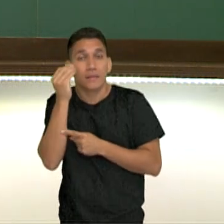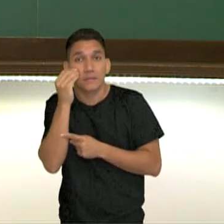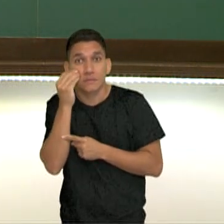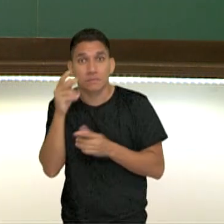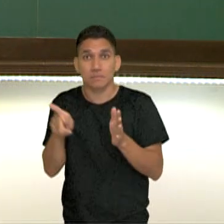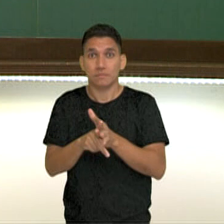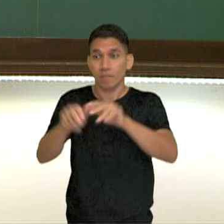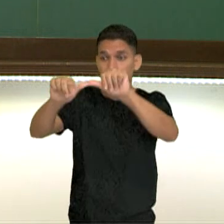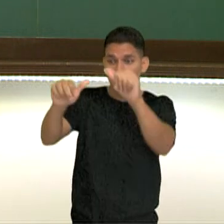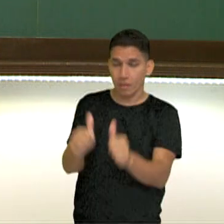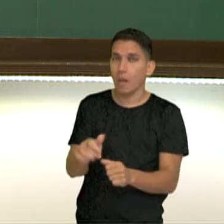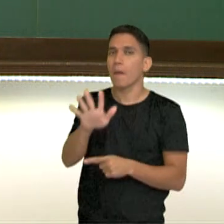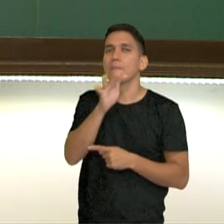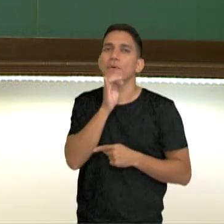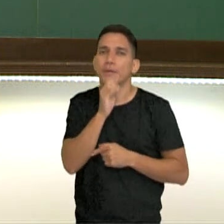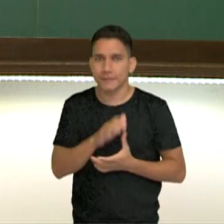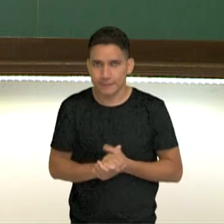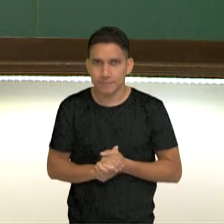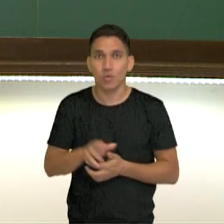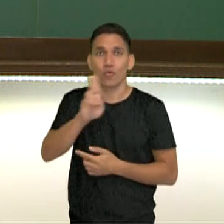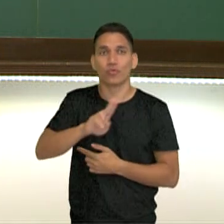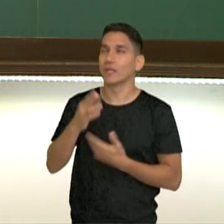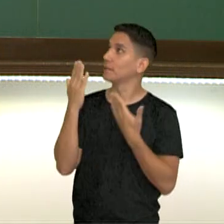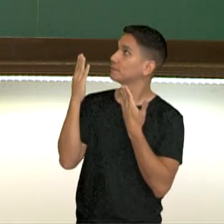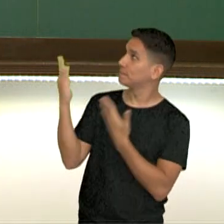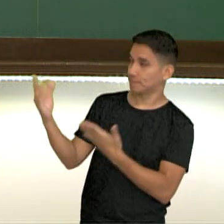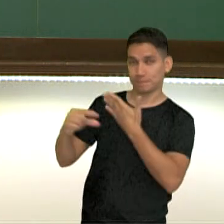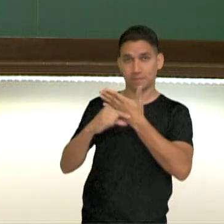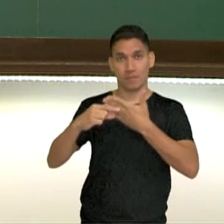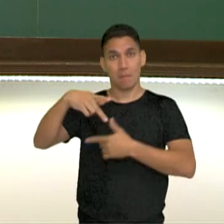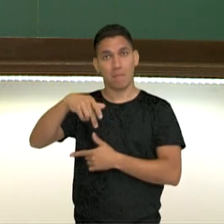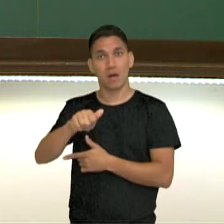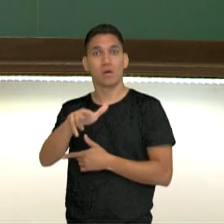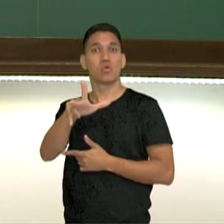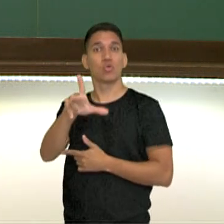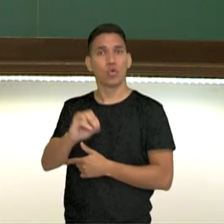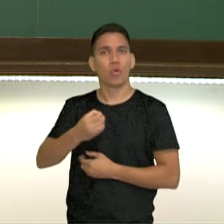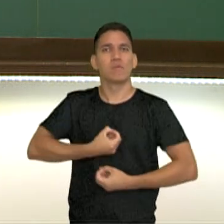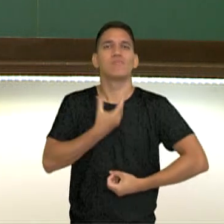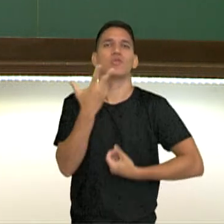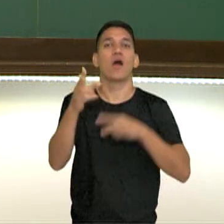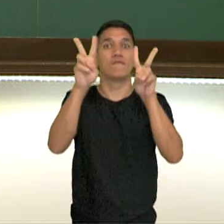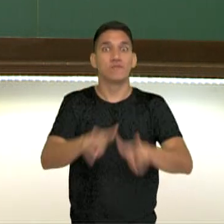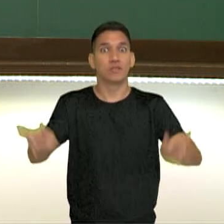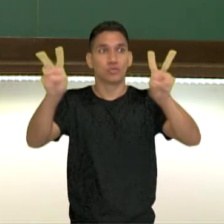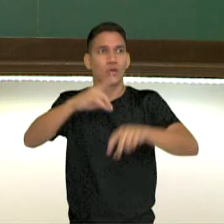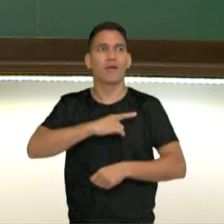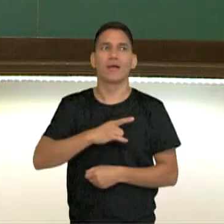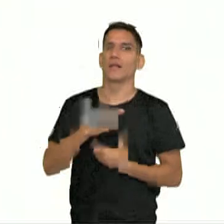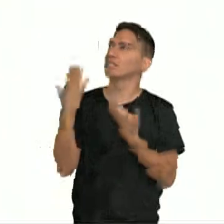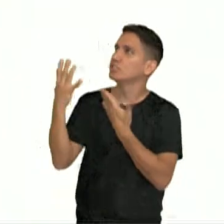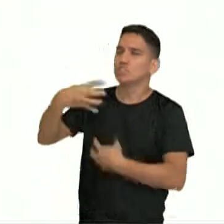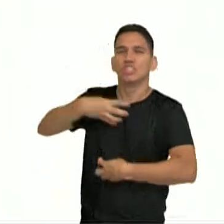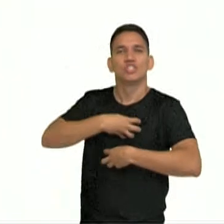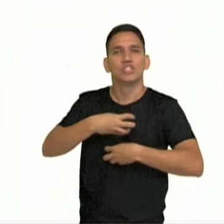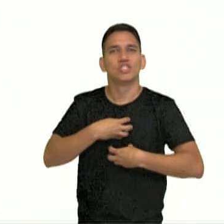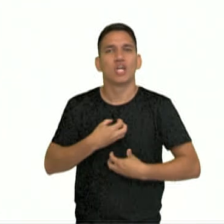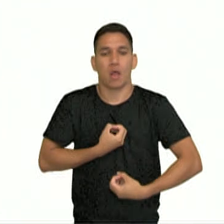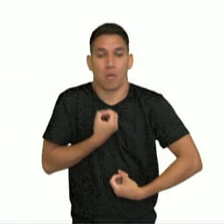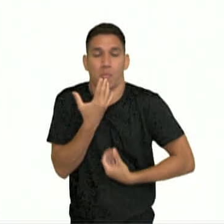exemplo, podemos usar a obra de Paulo Leminski, um poema visual inspirado no haikai, gênero da